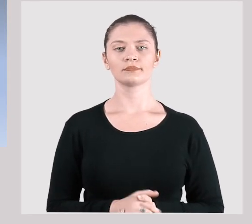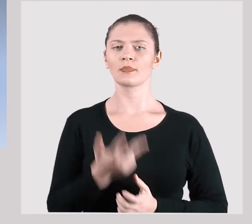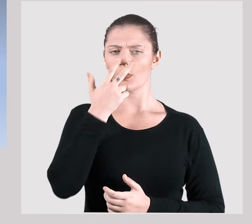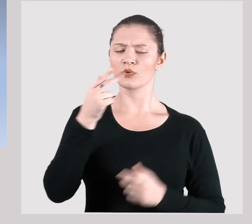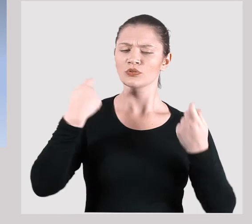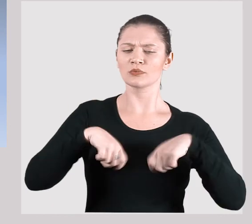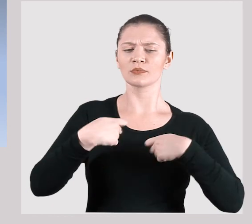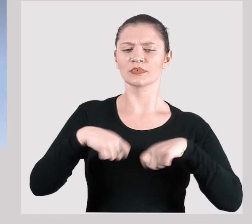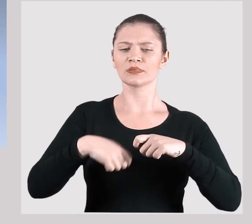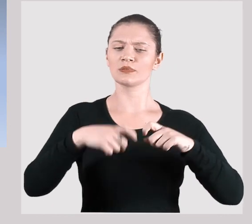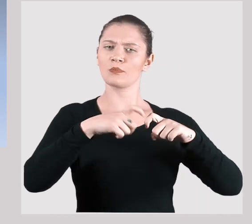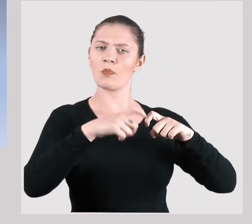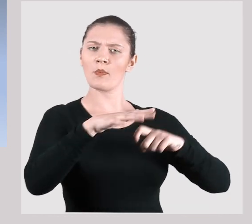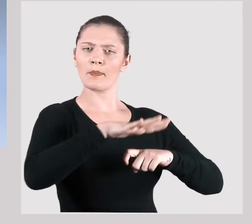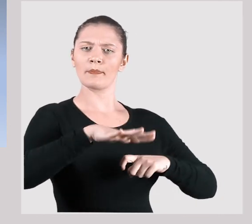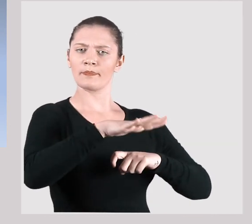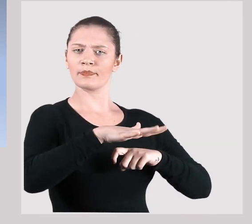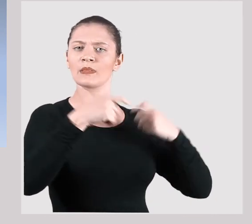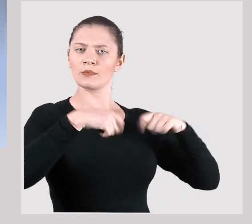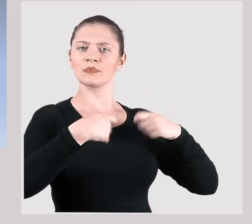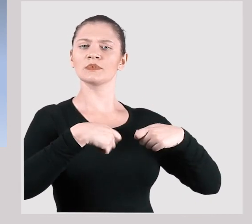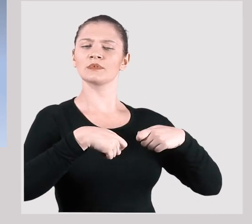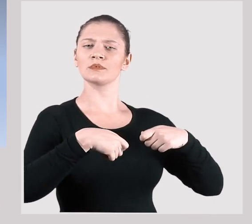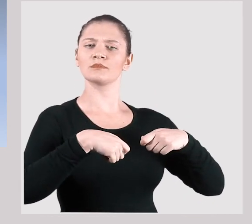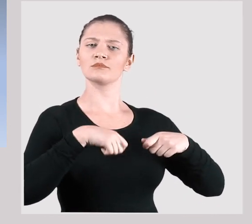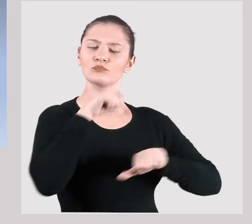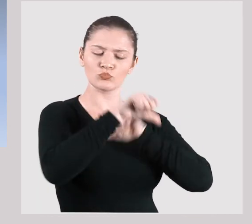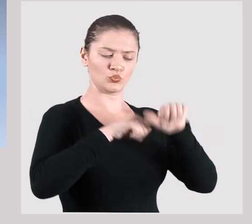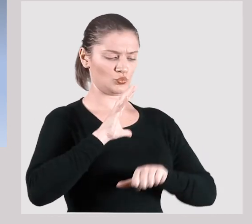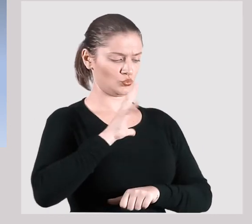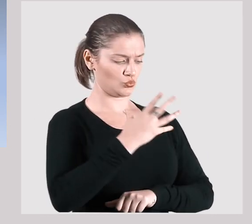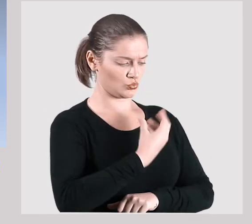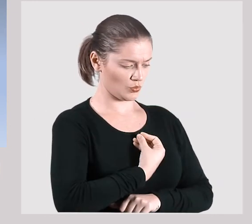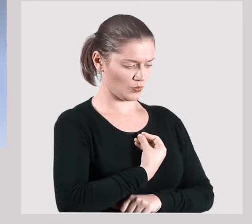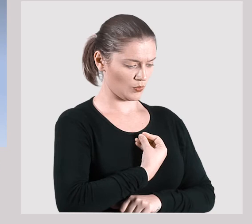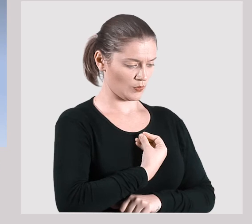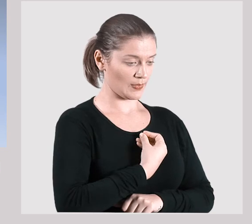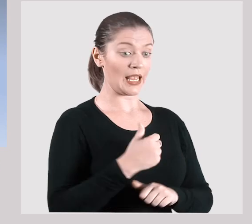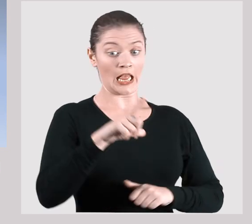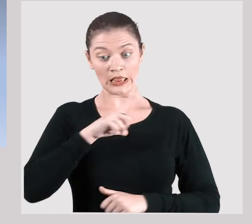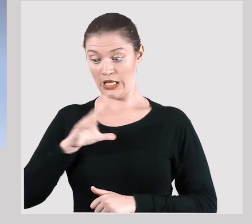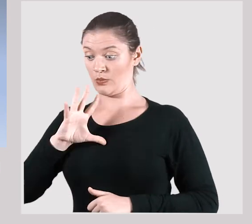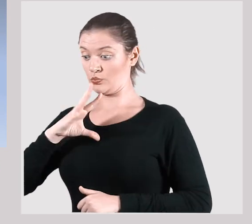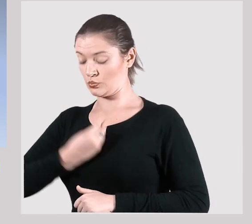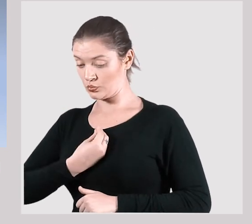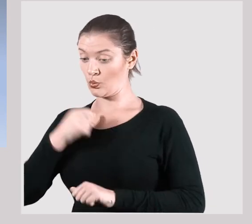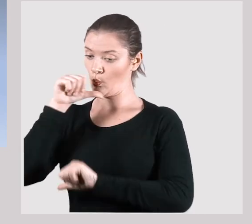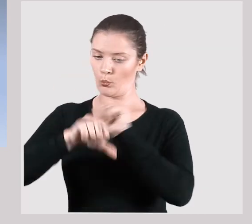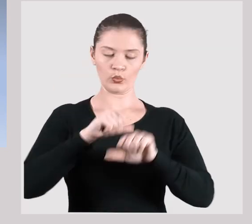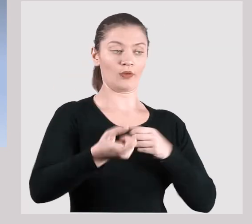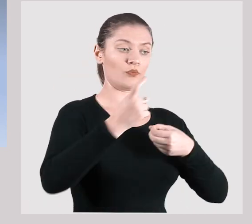um ambulatório, então, para destransicionadores, né? Se tem para transição, tem que ter, porque essas pessoas podem estar com